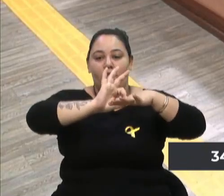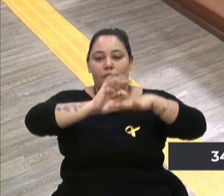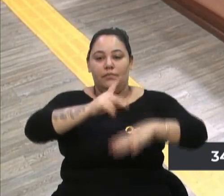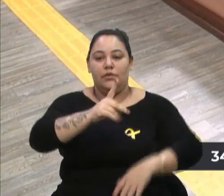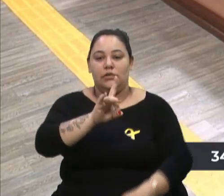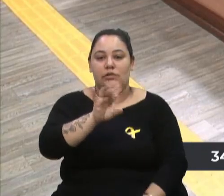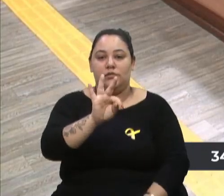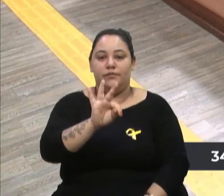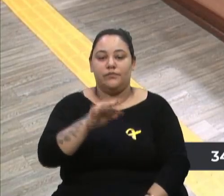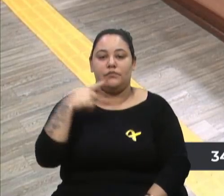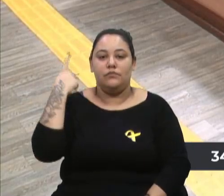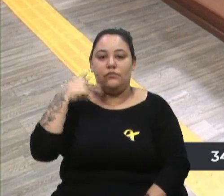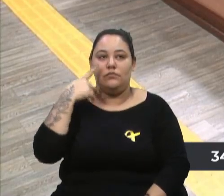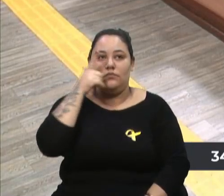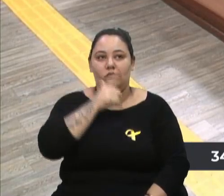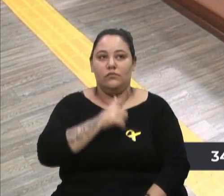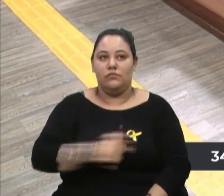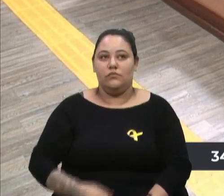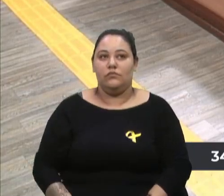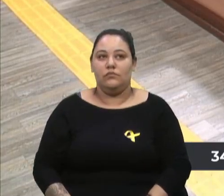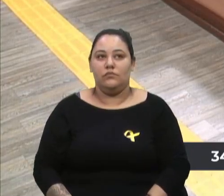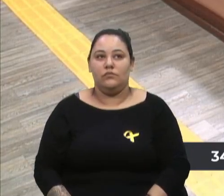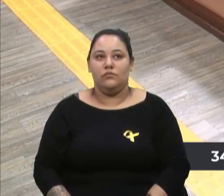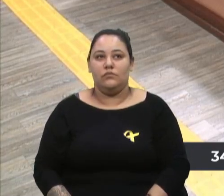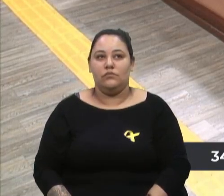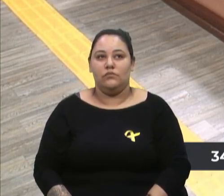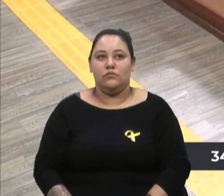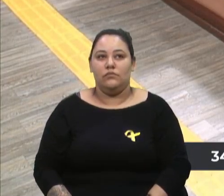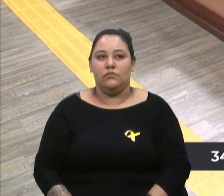PDT, vereador Lucas.